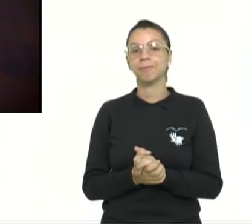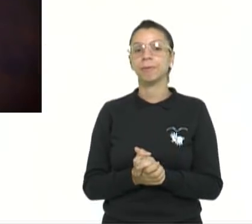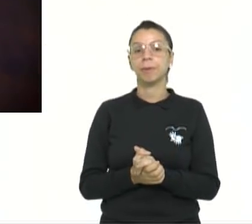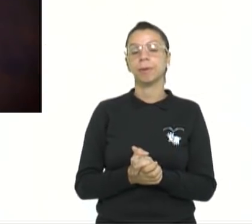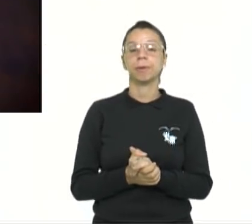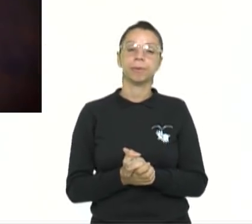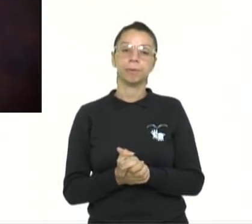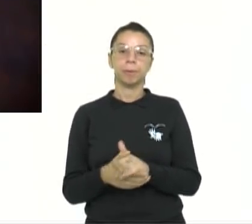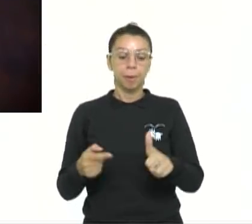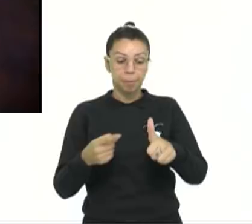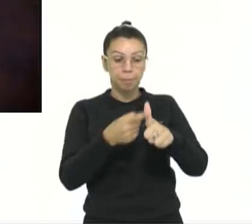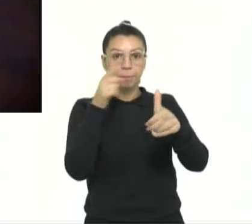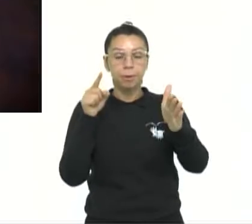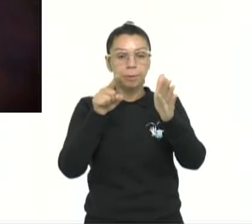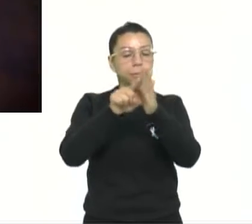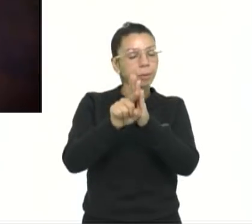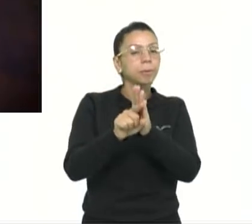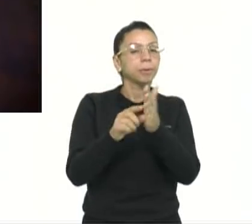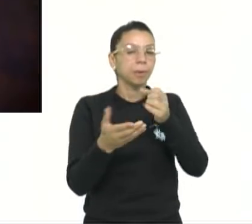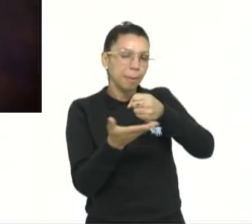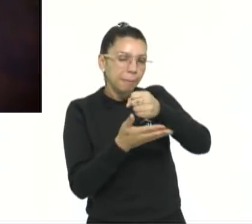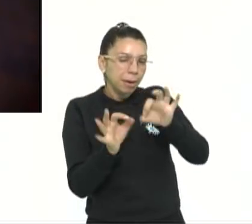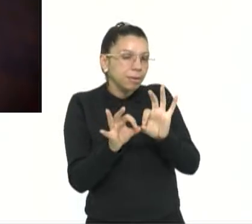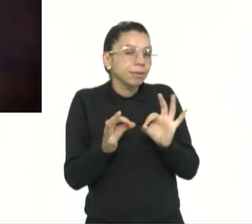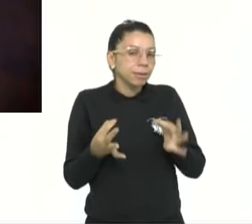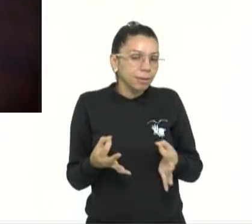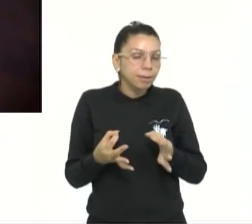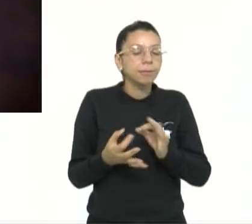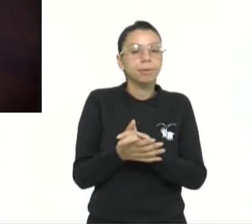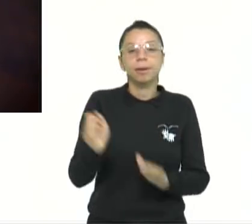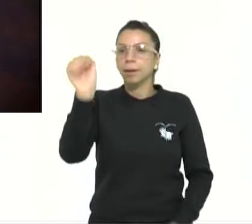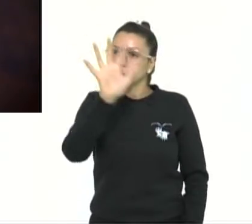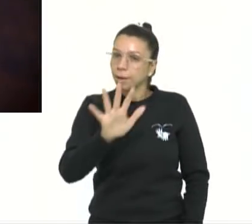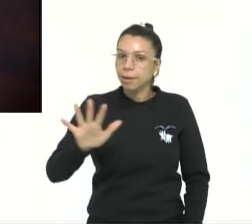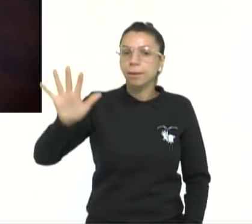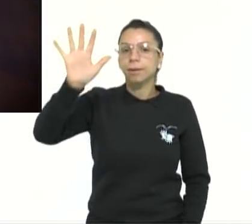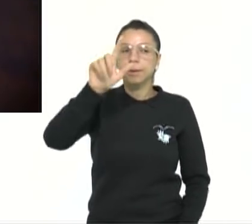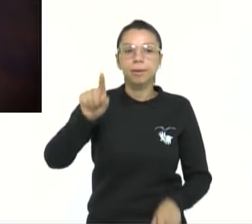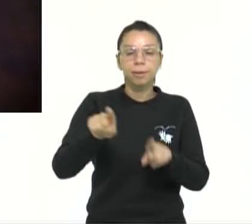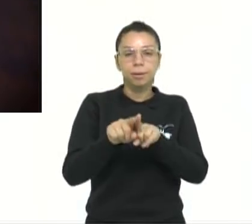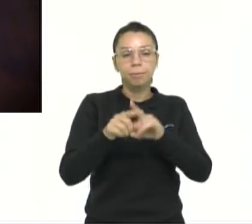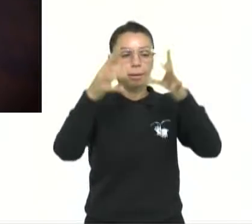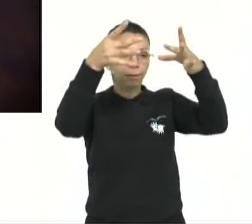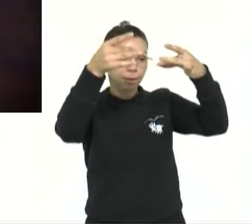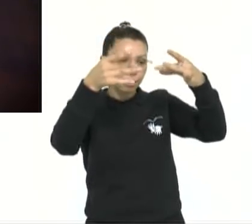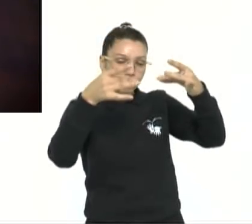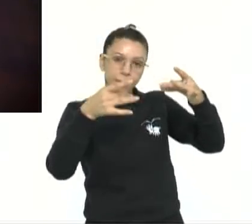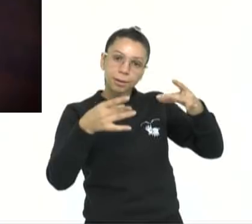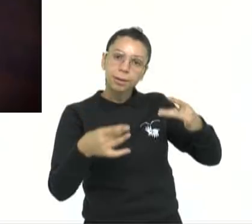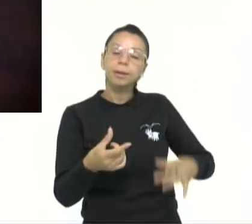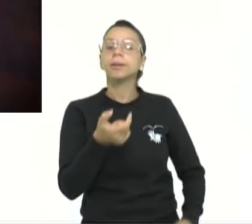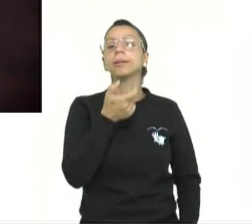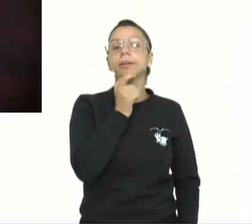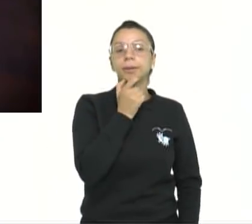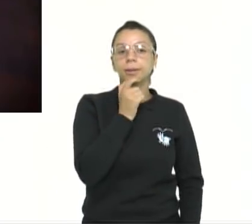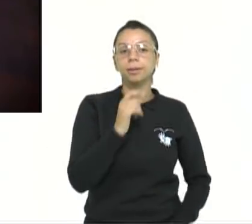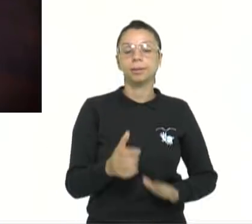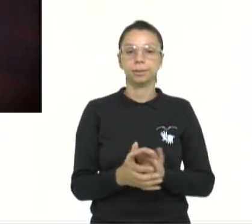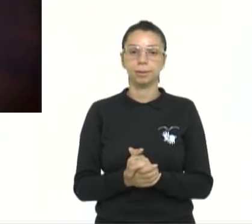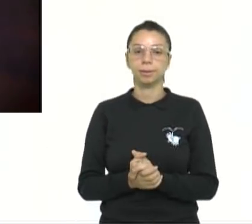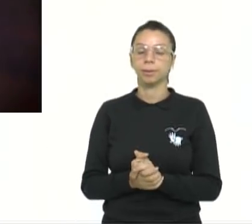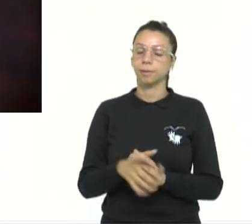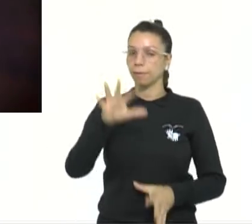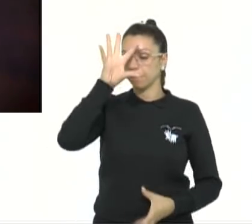bem básica, mostra a imagem de cada personagem e uma descrição em inglês, né? Então você já